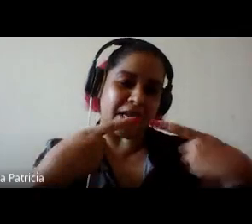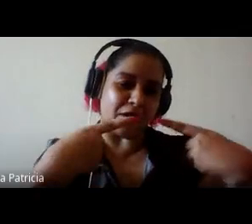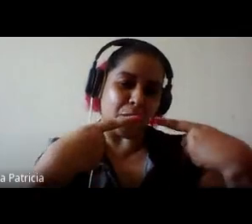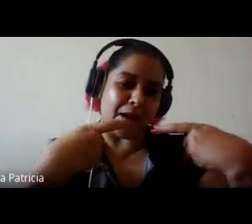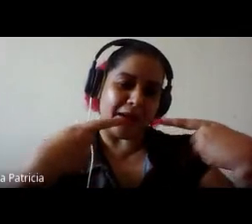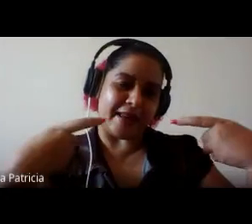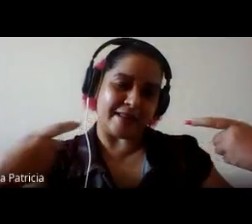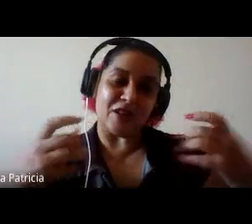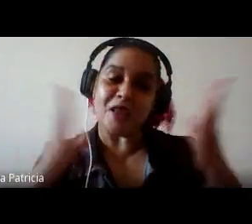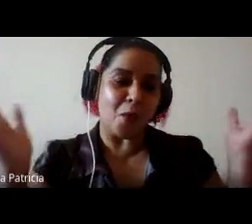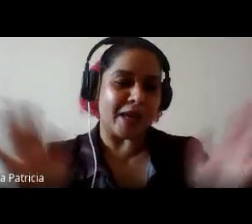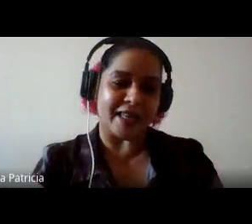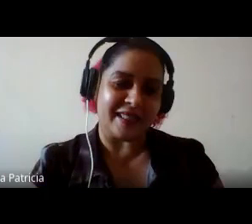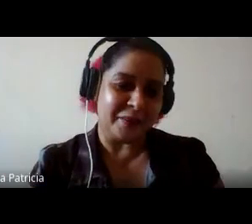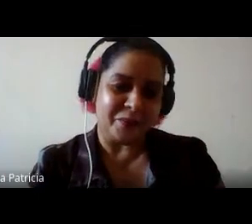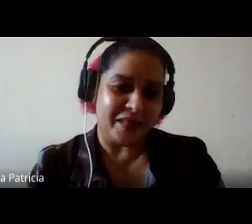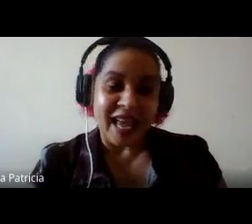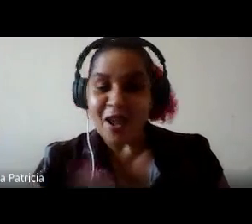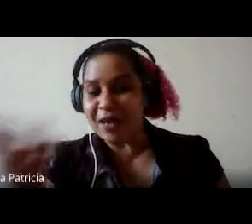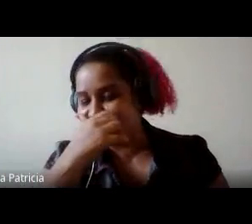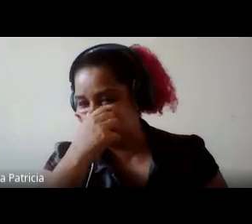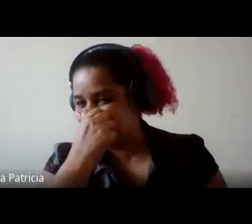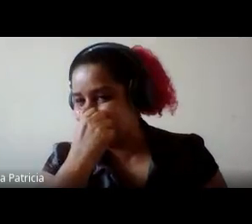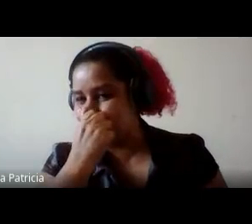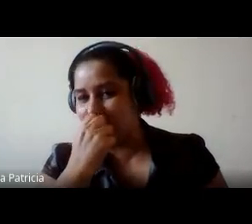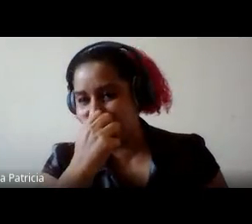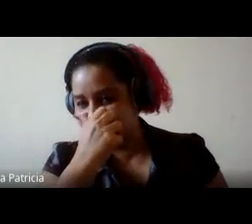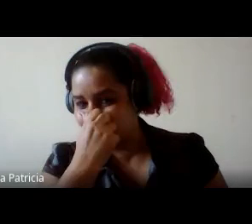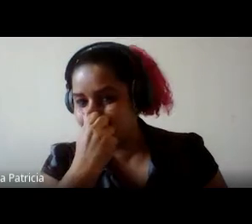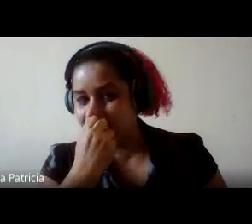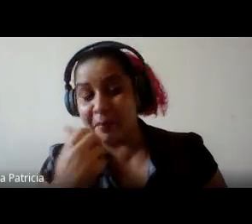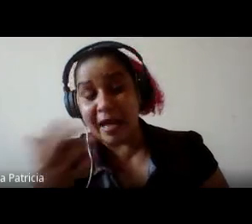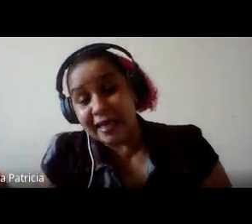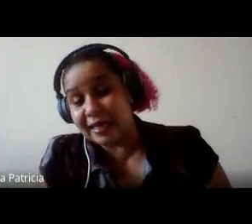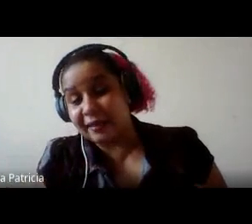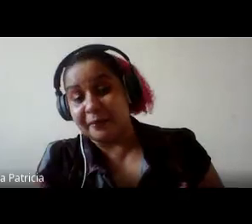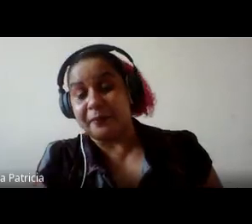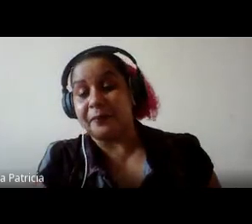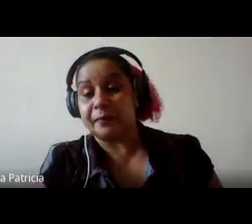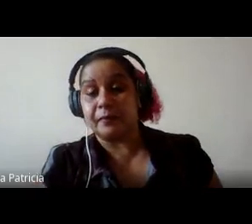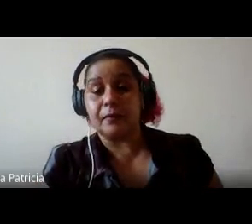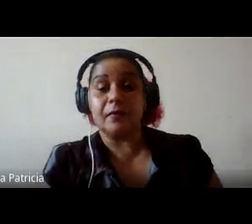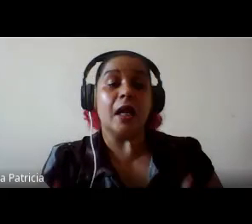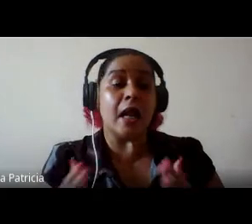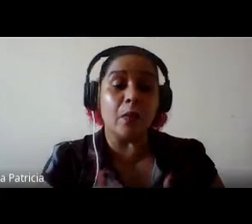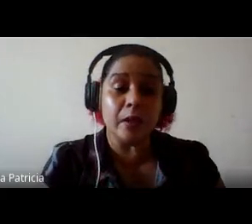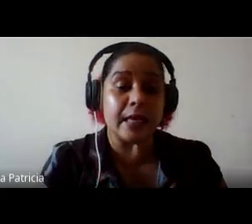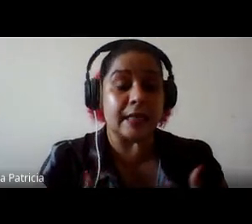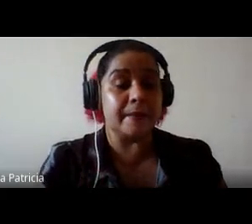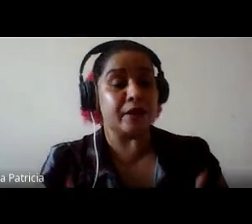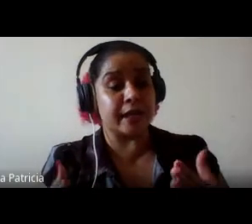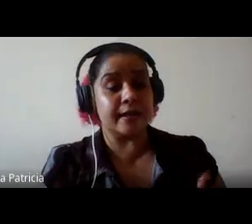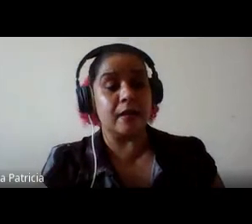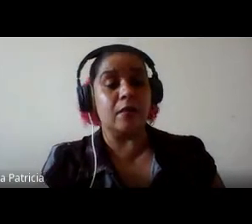correto. O sinal de duelo é esse. Gente, eu morri. Eu queria sair da sala na hora. Mas, assim, eu